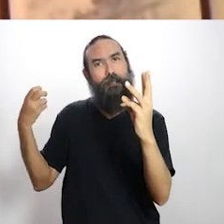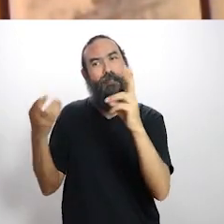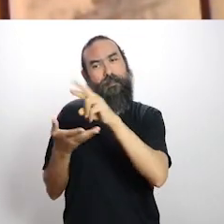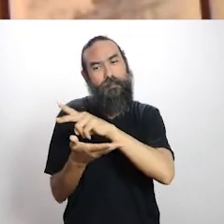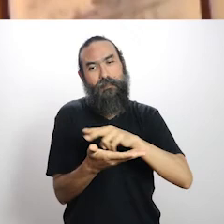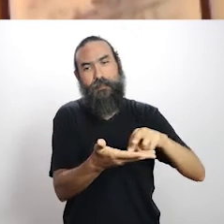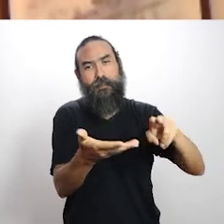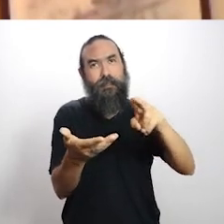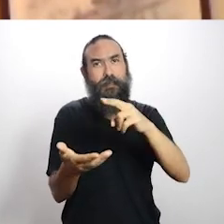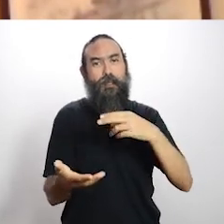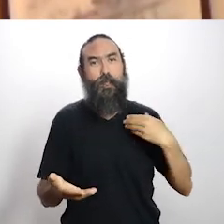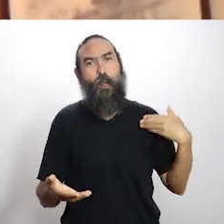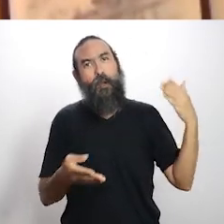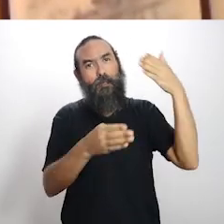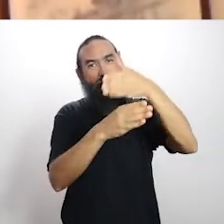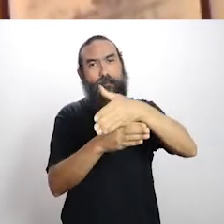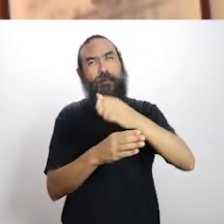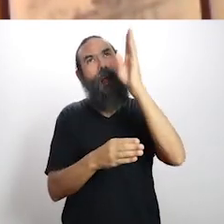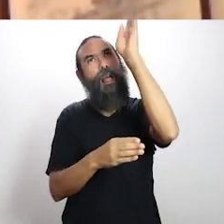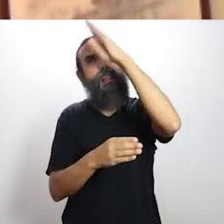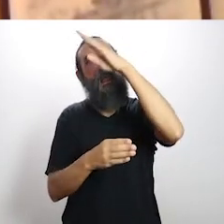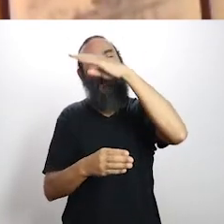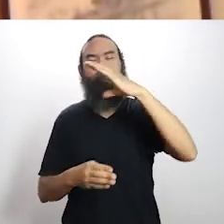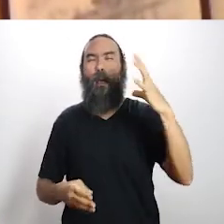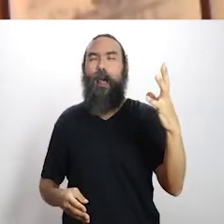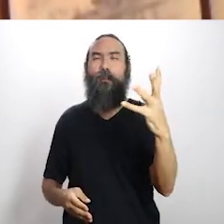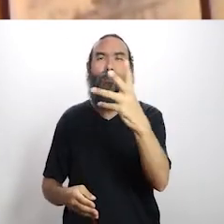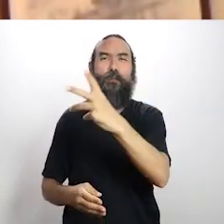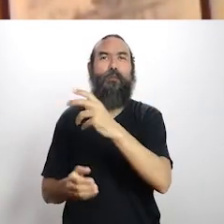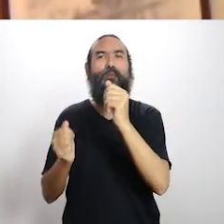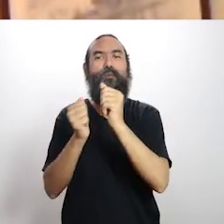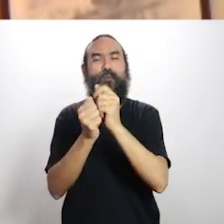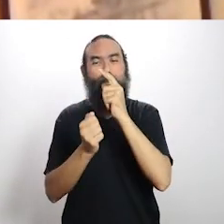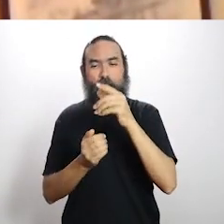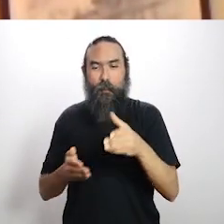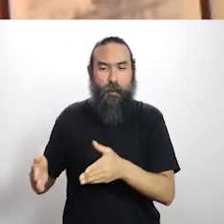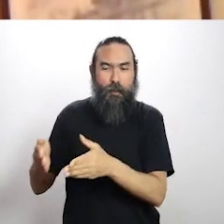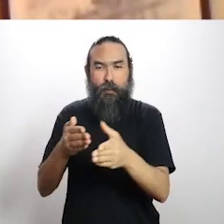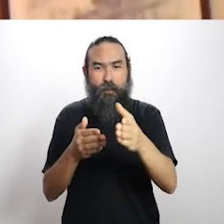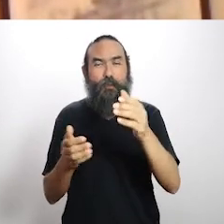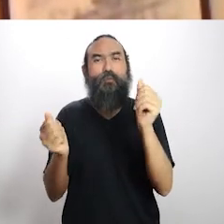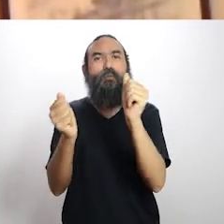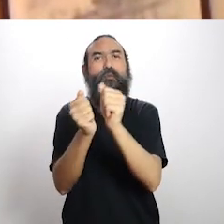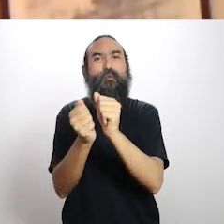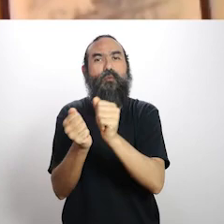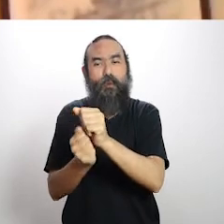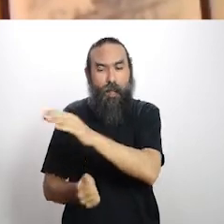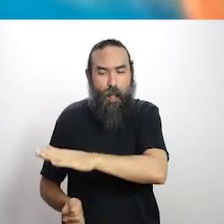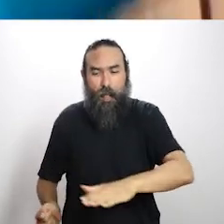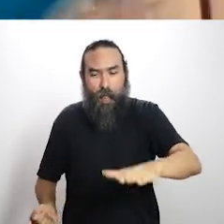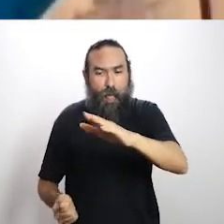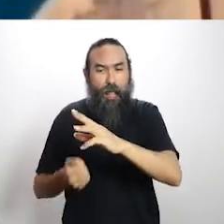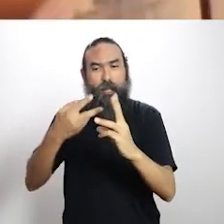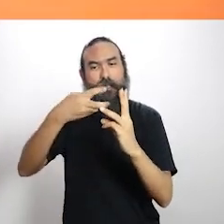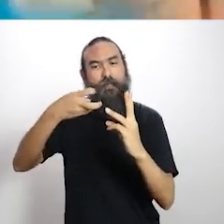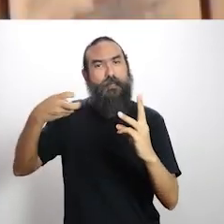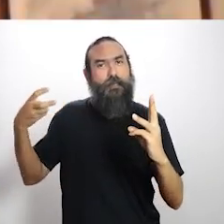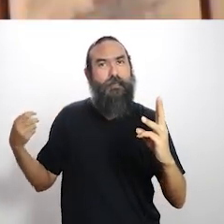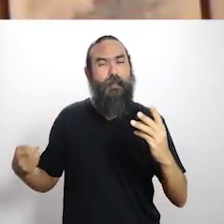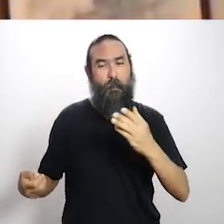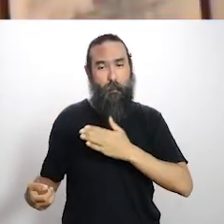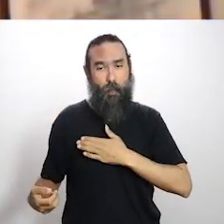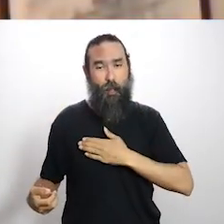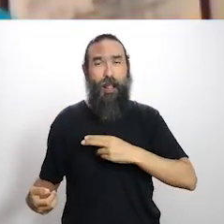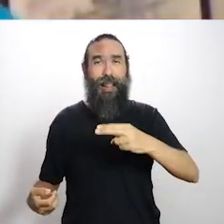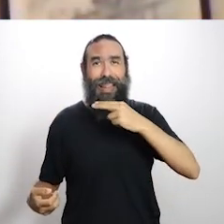brincando e ali no rio né com eles e eles ficavam mergulhados